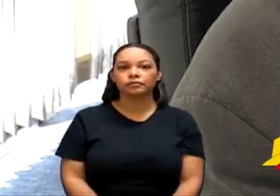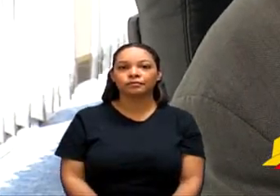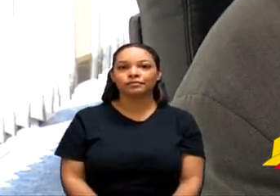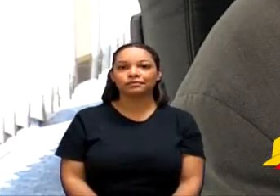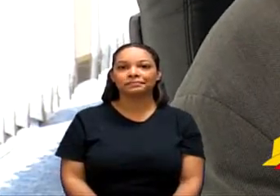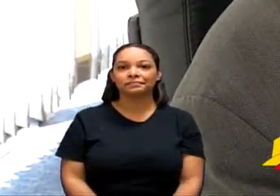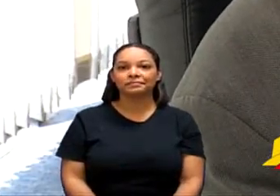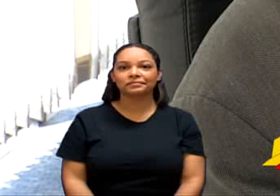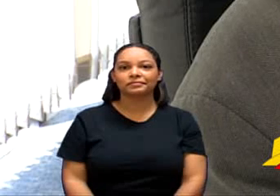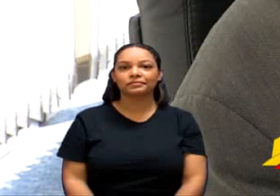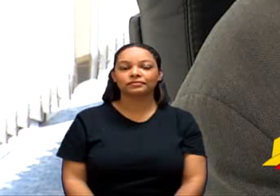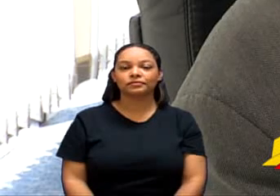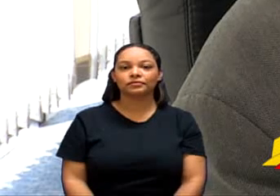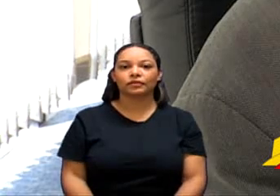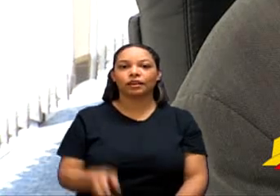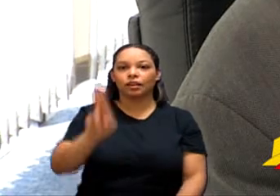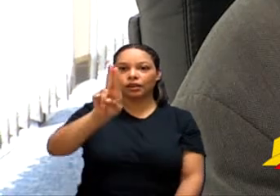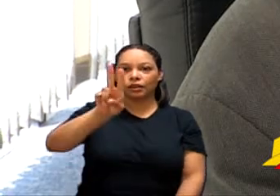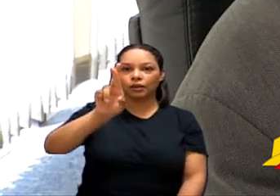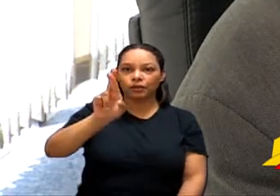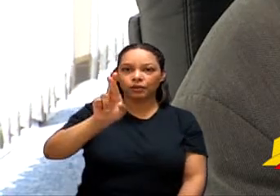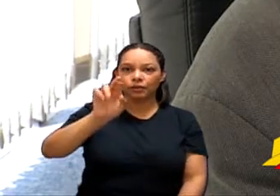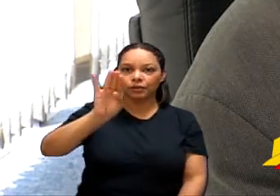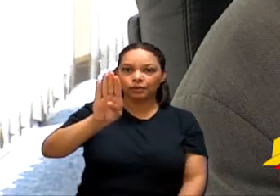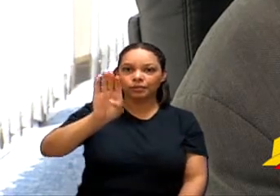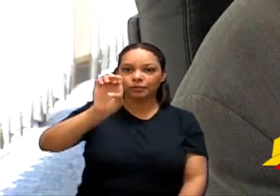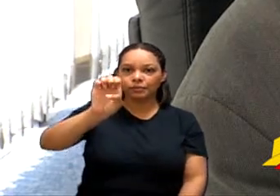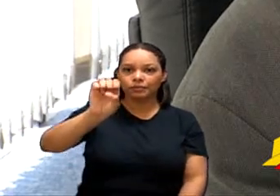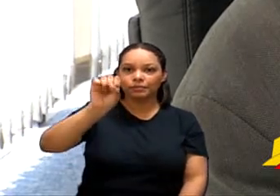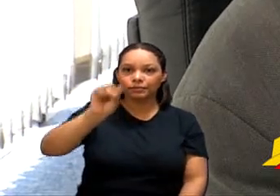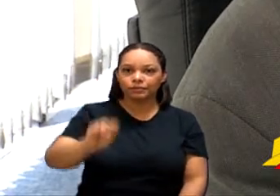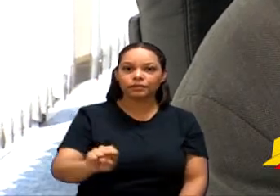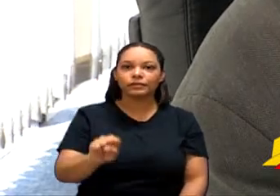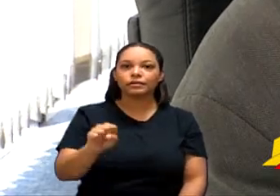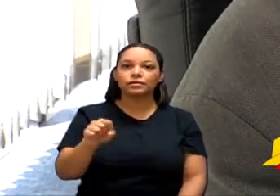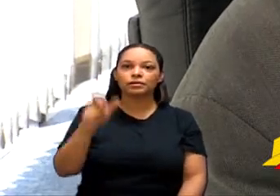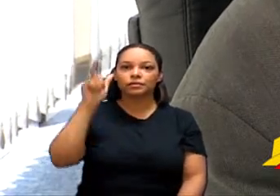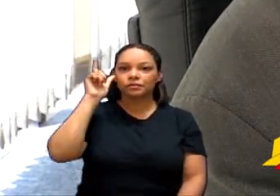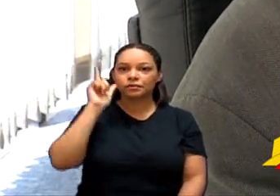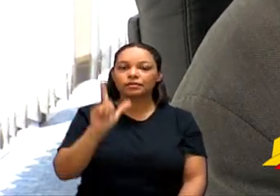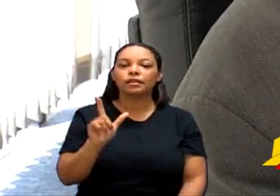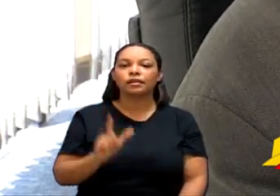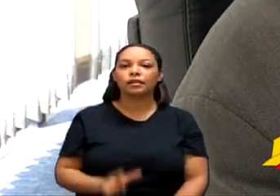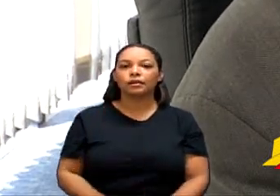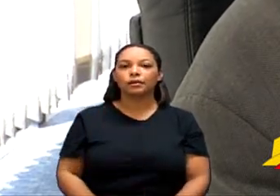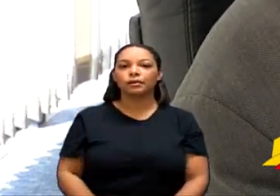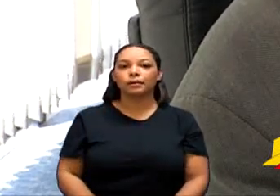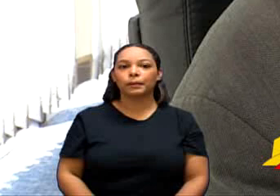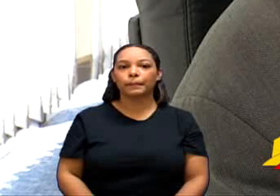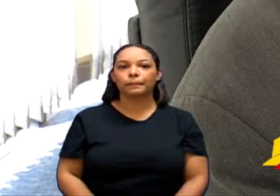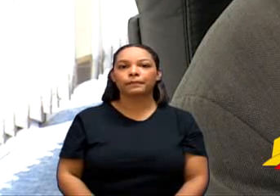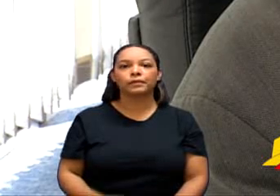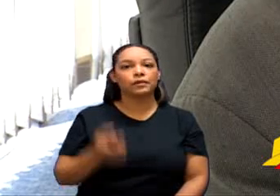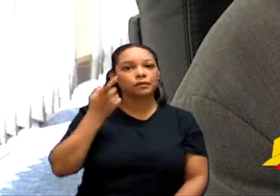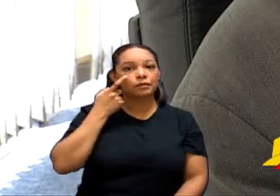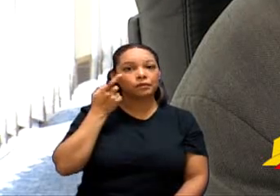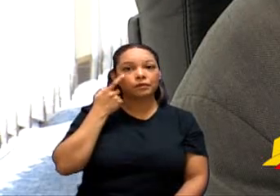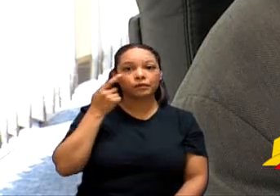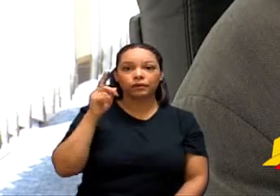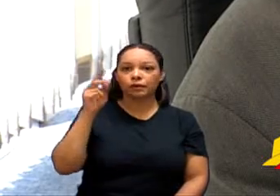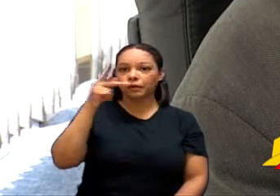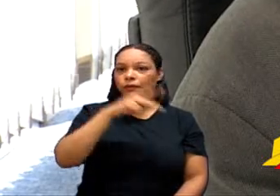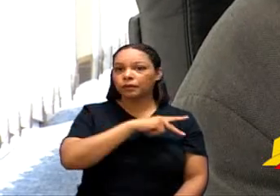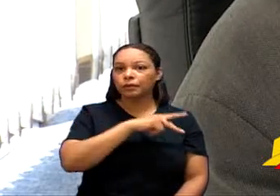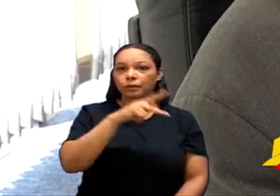logística para isso, né? Eu acho super importante esses novos abrigos com o padrão que eles anunciaram, tudo. Acho que eu vi o prefeito anunciando com a